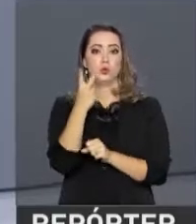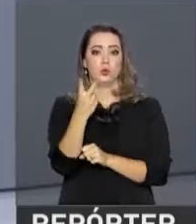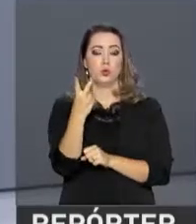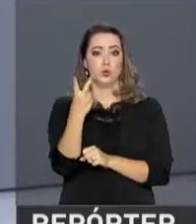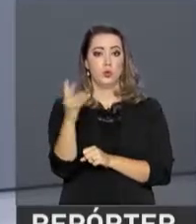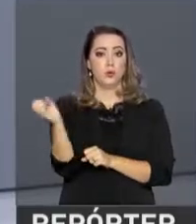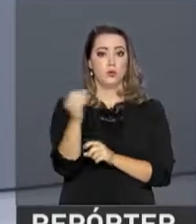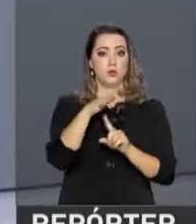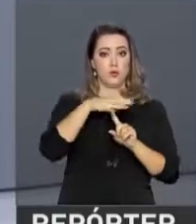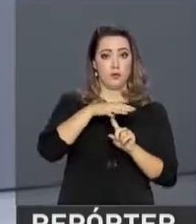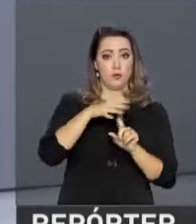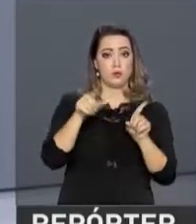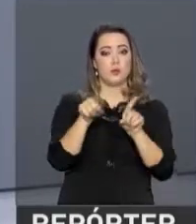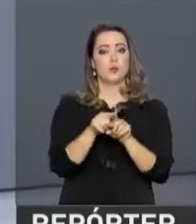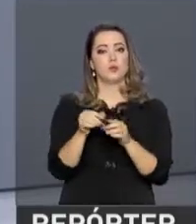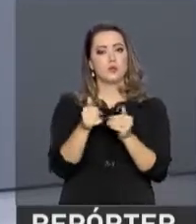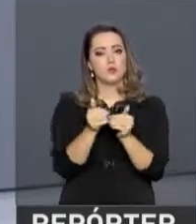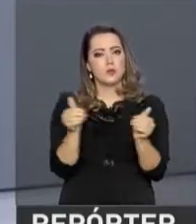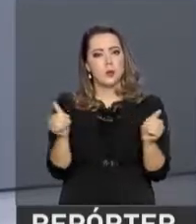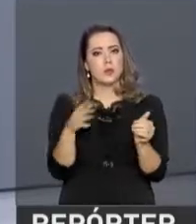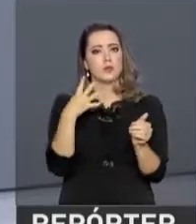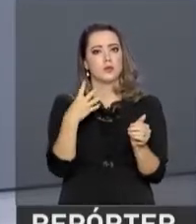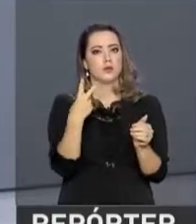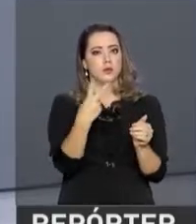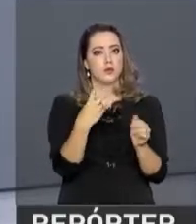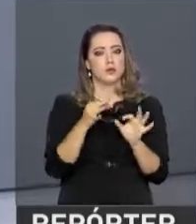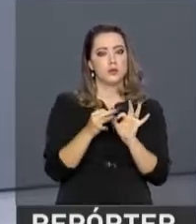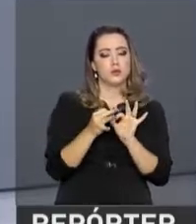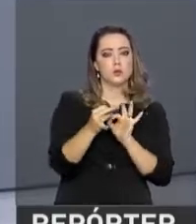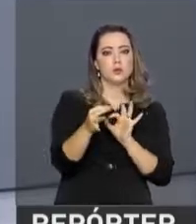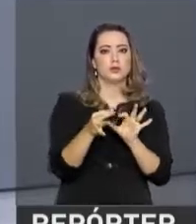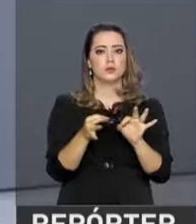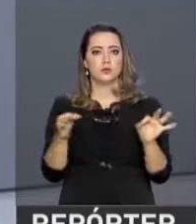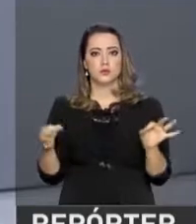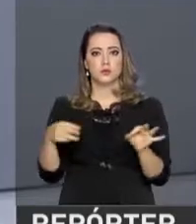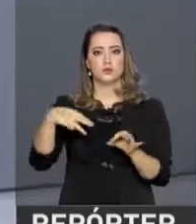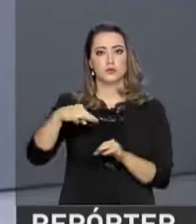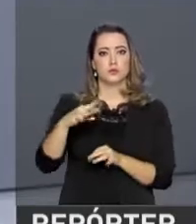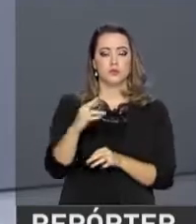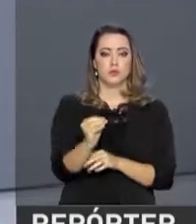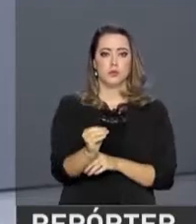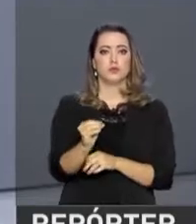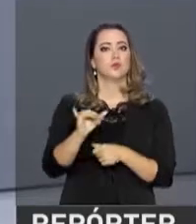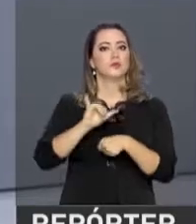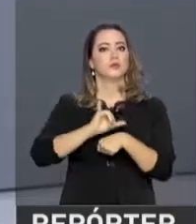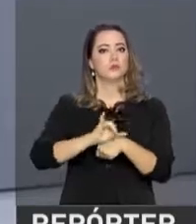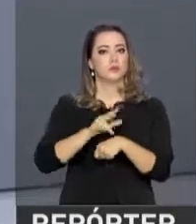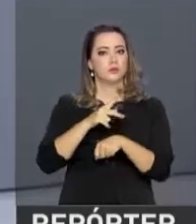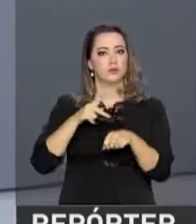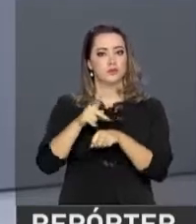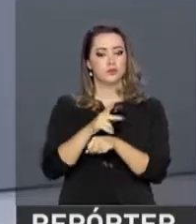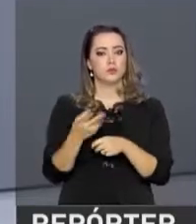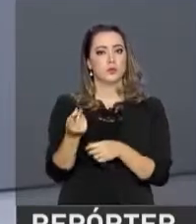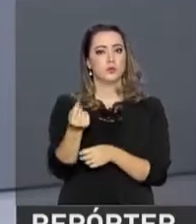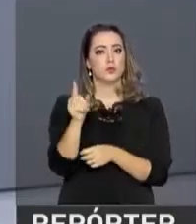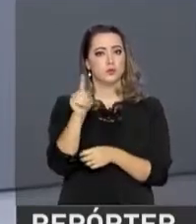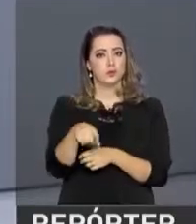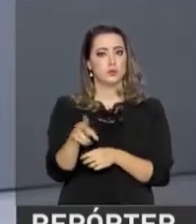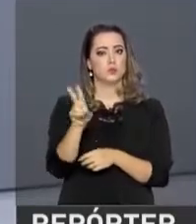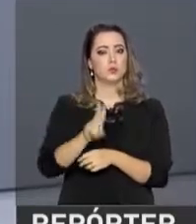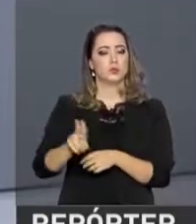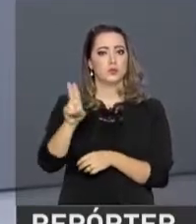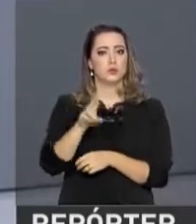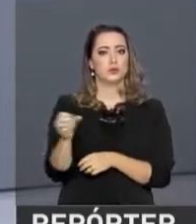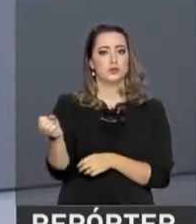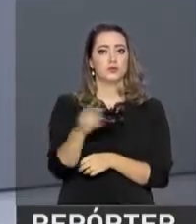novas estações e ampliar os 42 quilômetros de extensão do metrô na capital do país parte do dinheiro também será